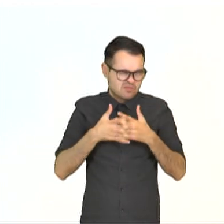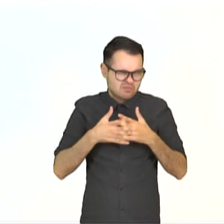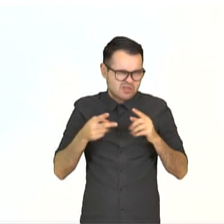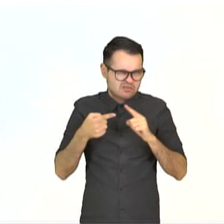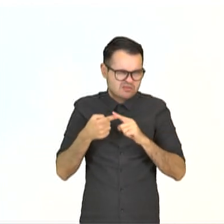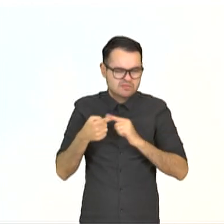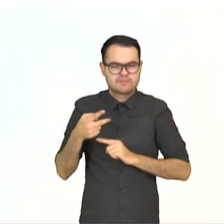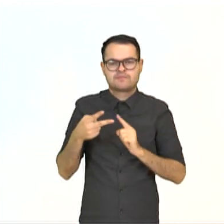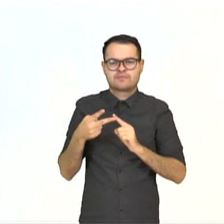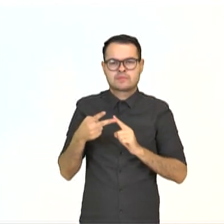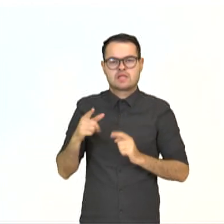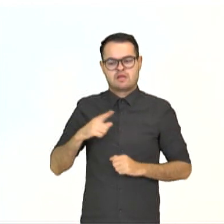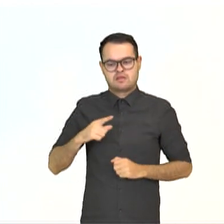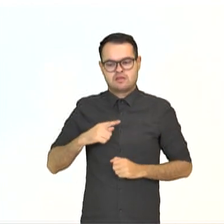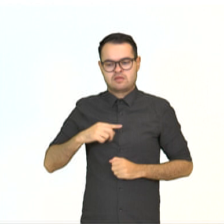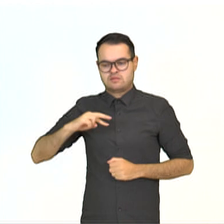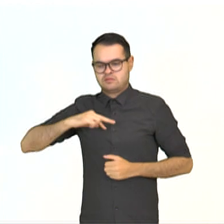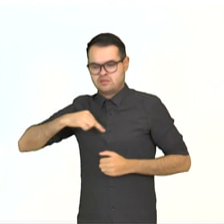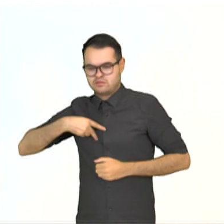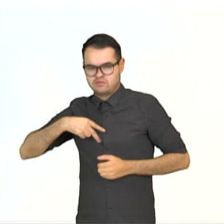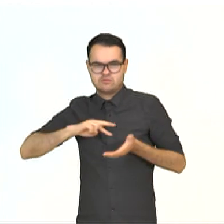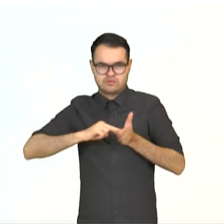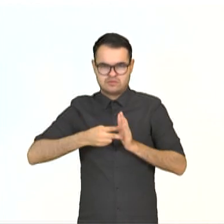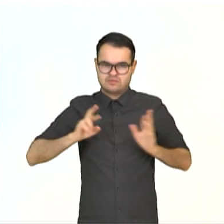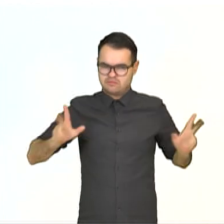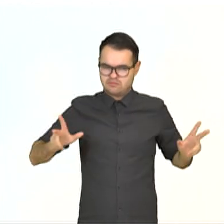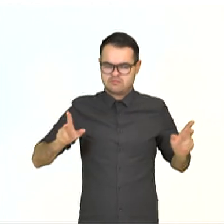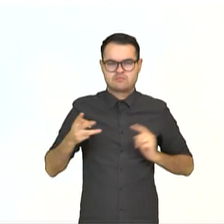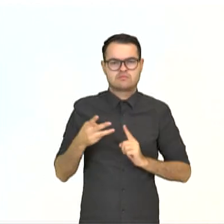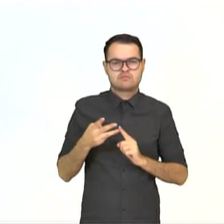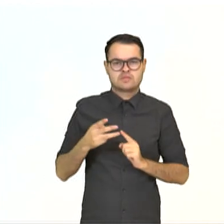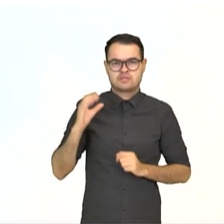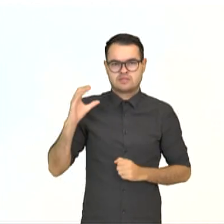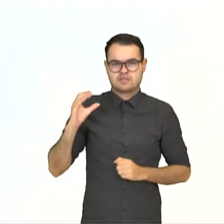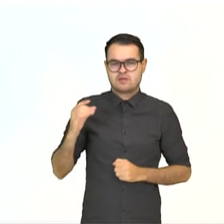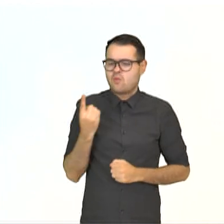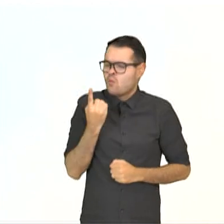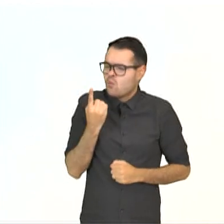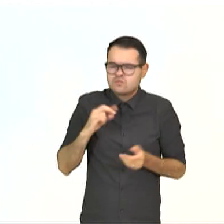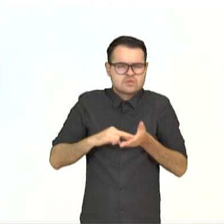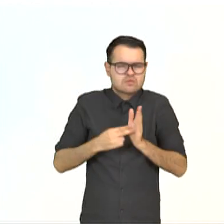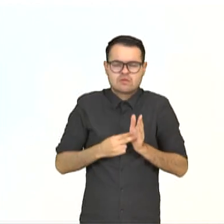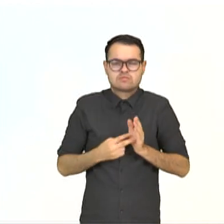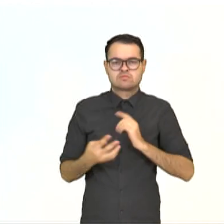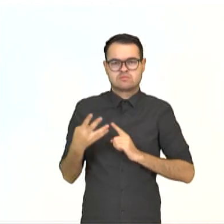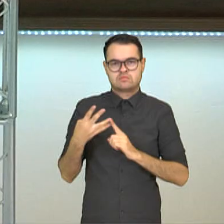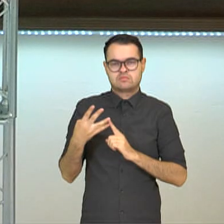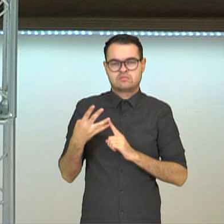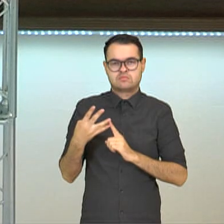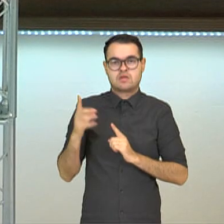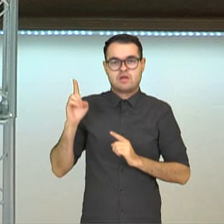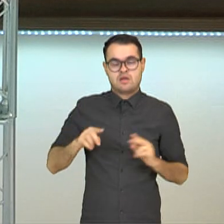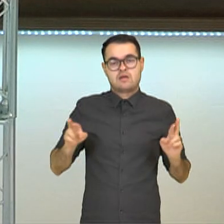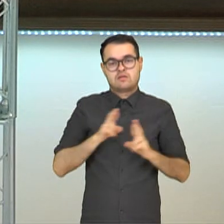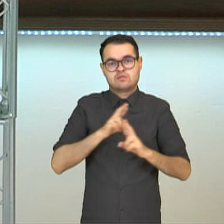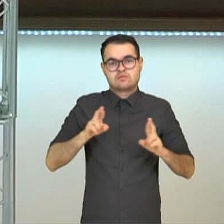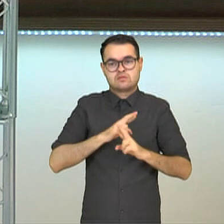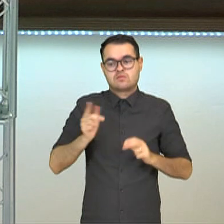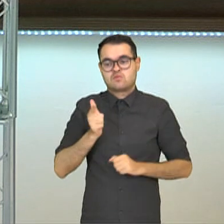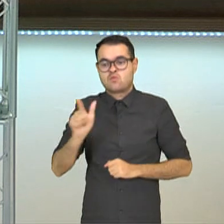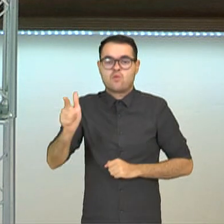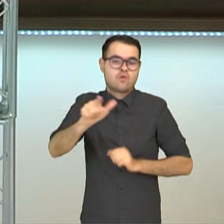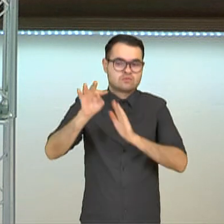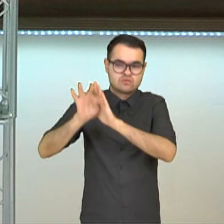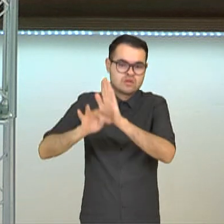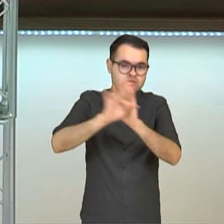B, tem diferentes sentidos? Letra C, tem um único significado? Ou letra D é relacionada com outros